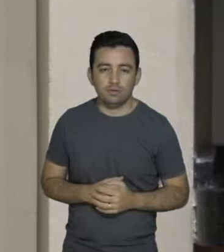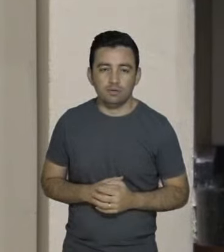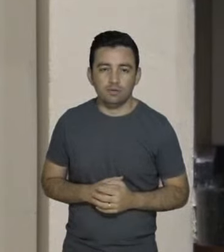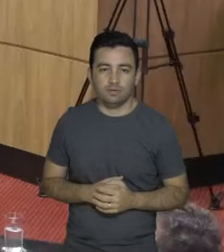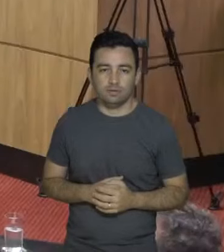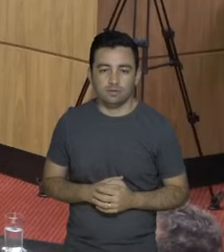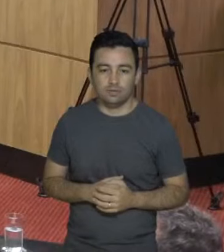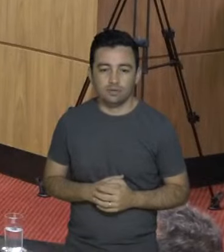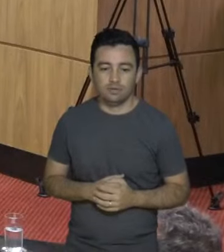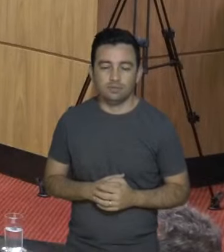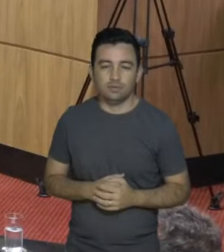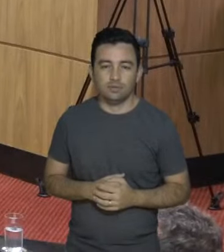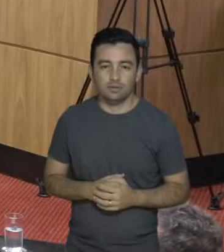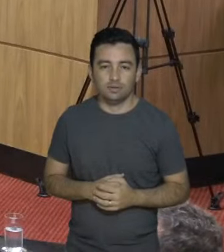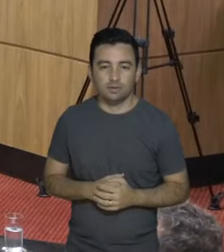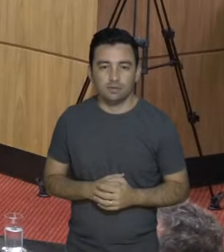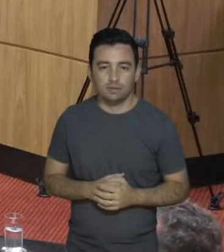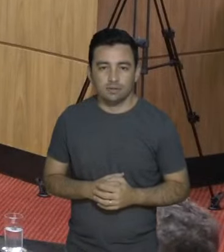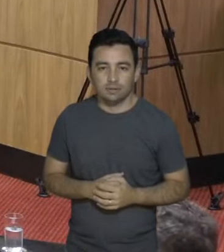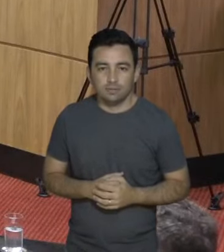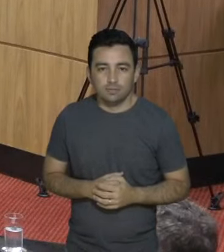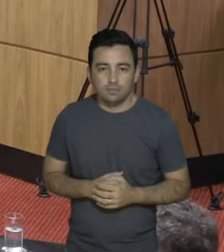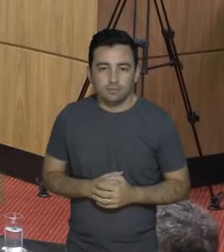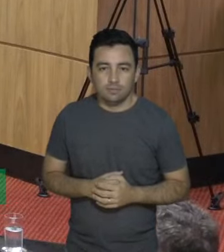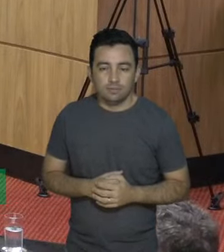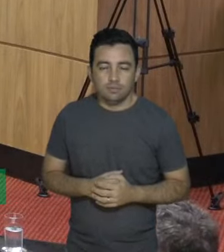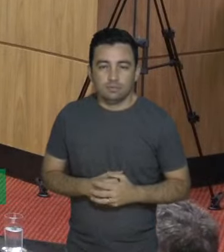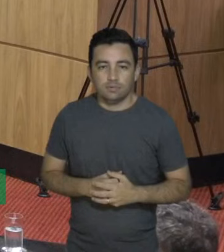vamos proceder a assinatura